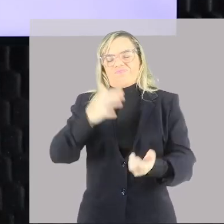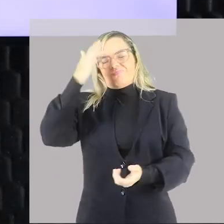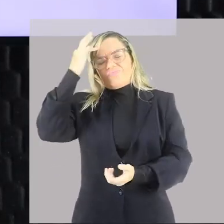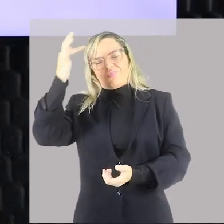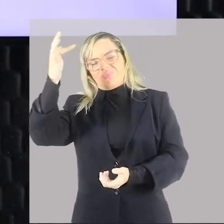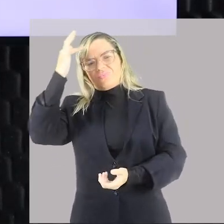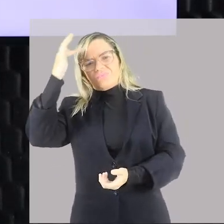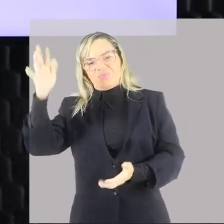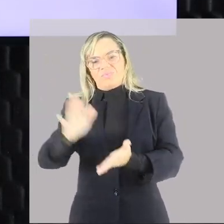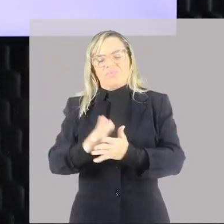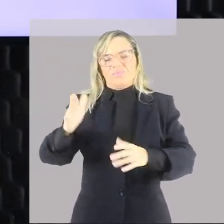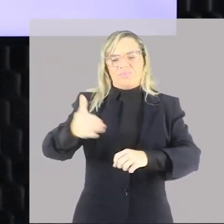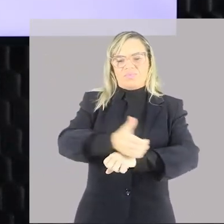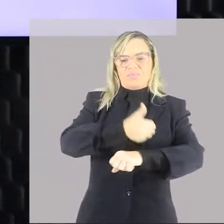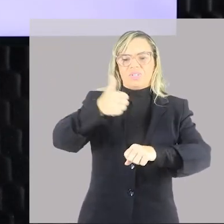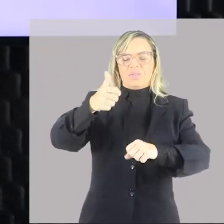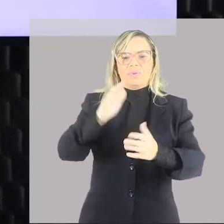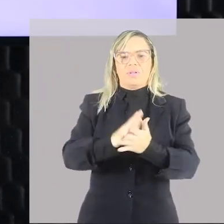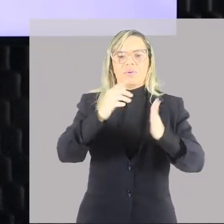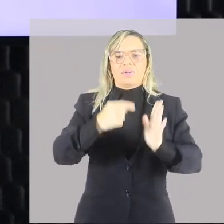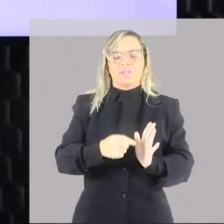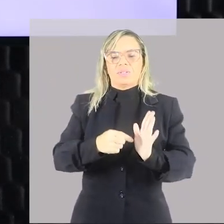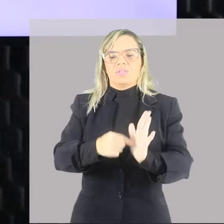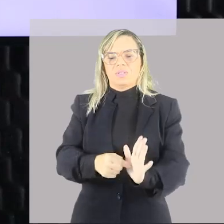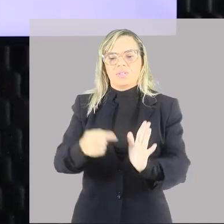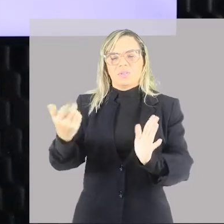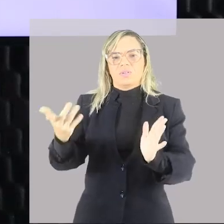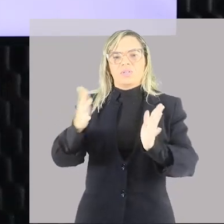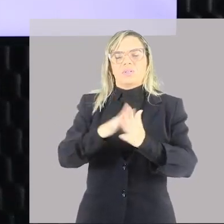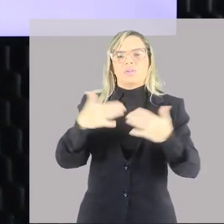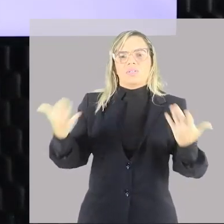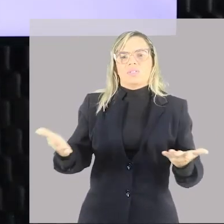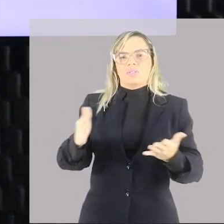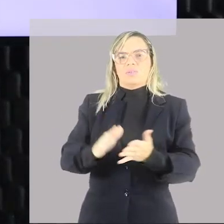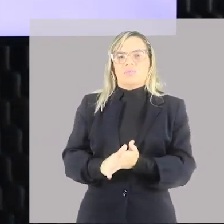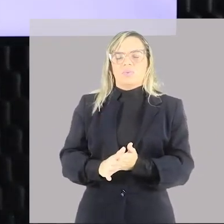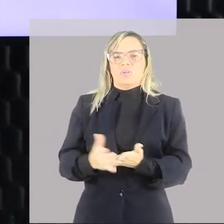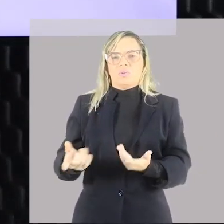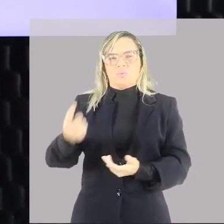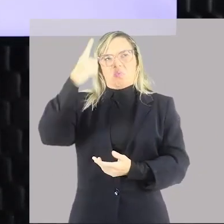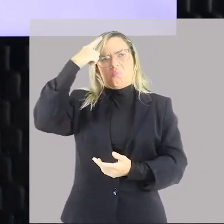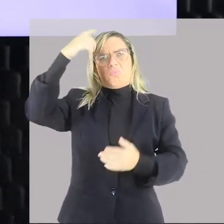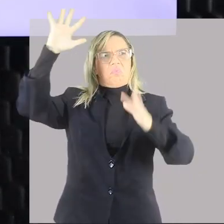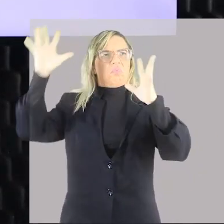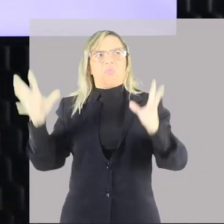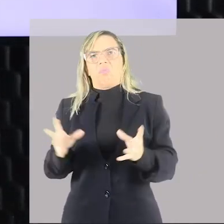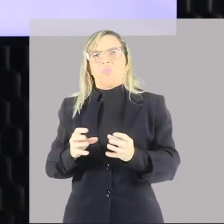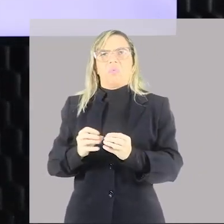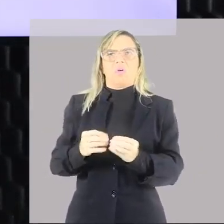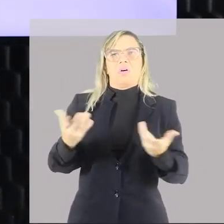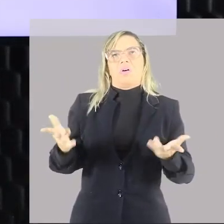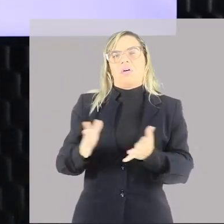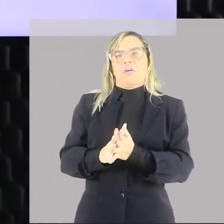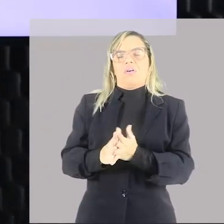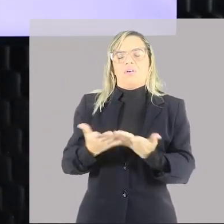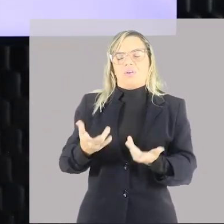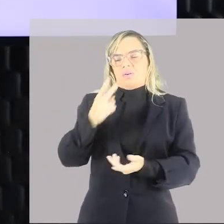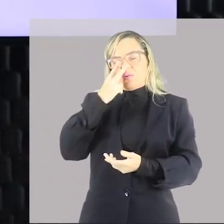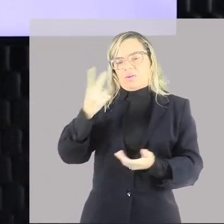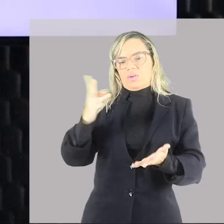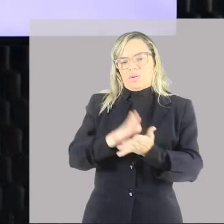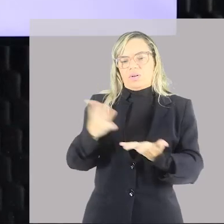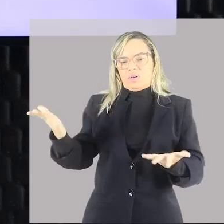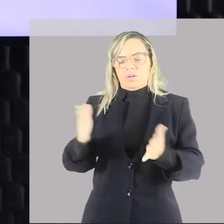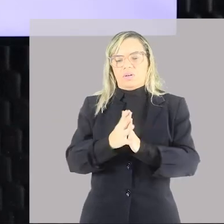certo? É melhor demonstração, certo? Do que uma intuição, do que uma contemplação. Demonstração é um